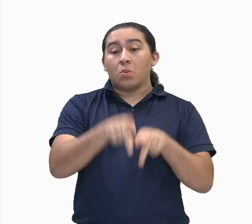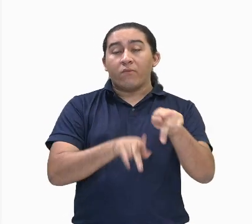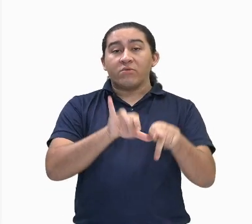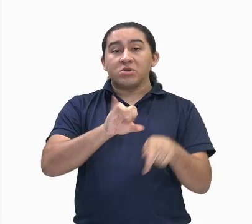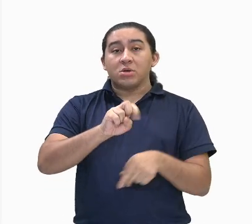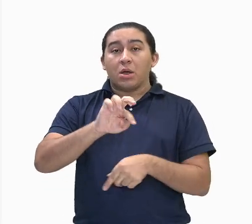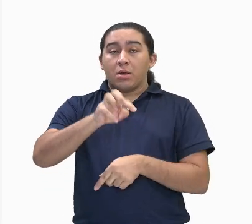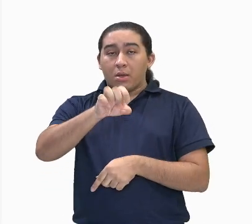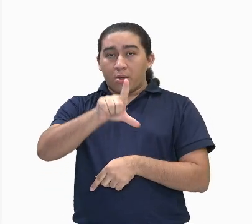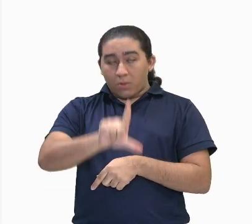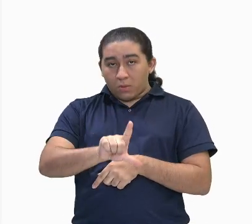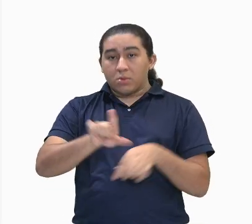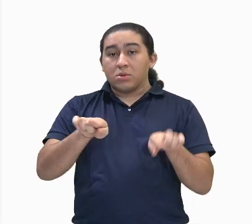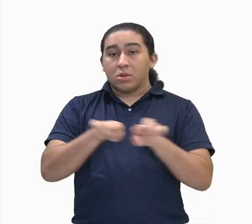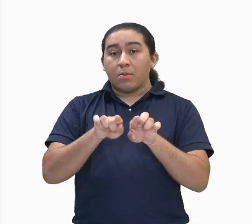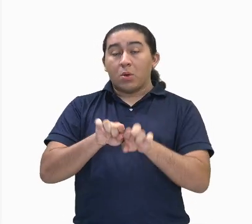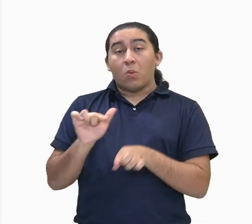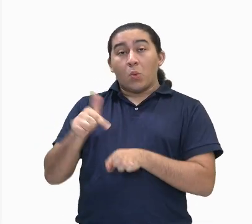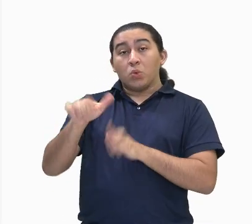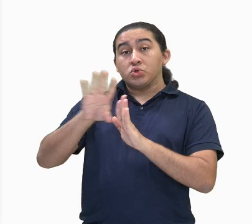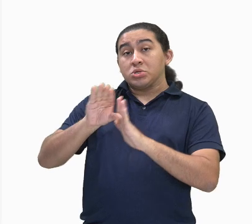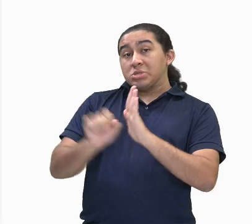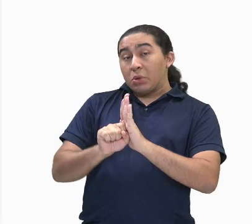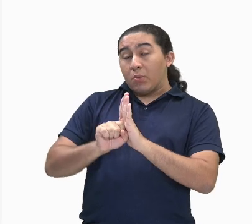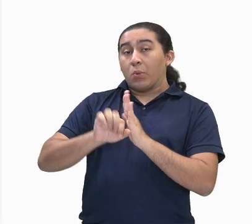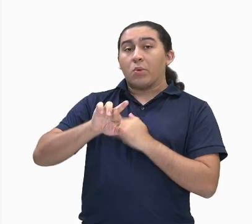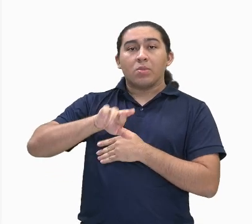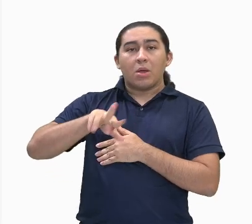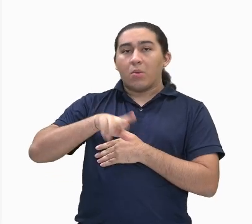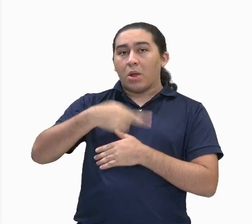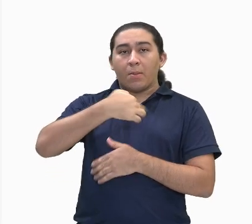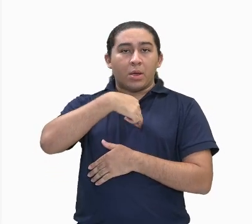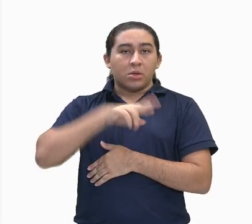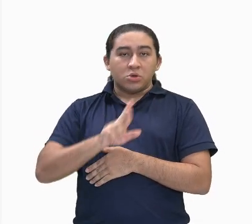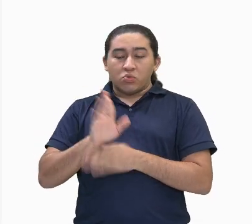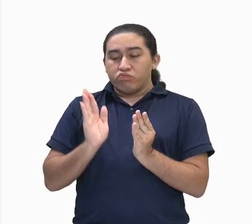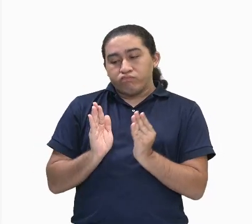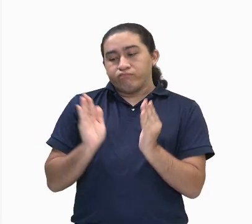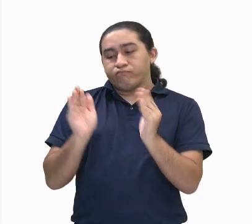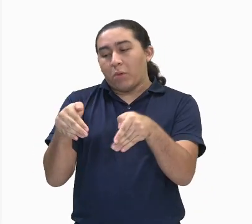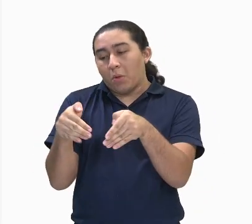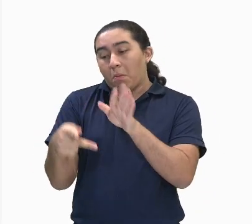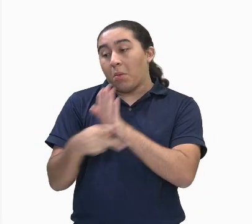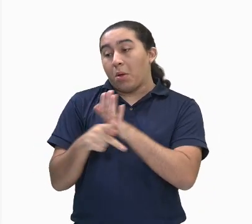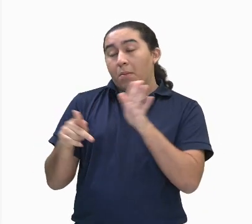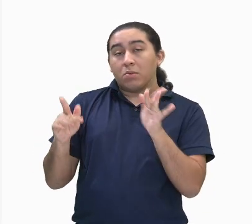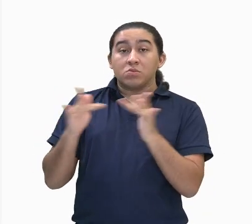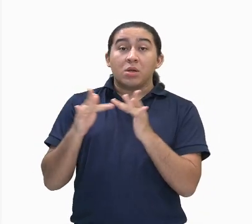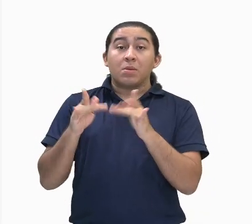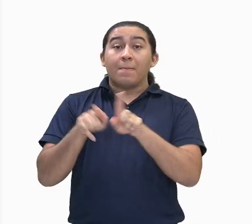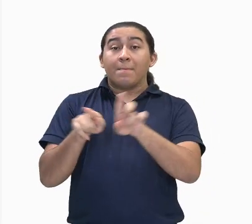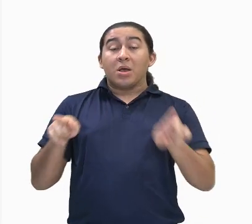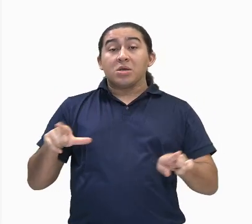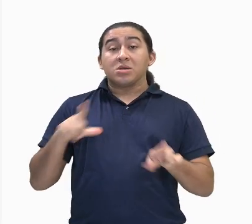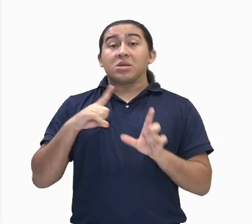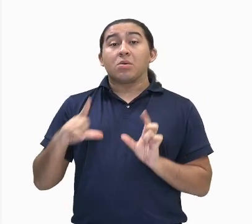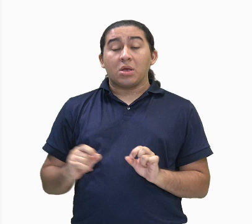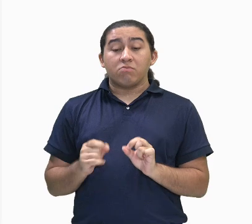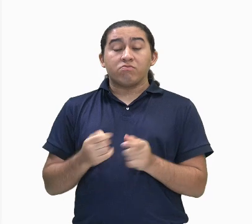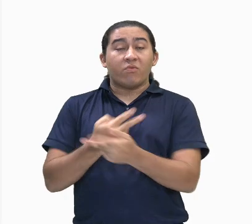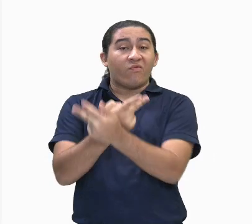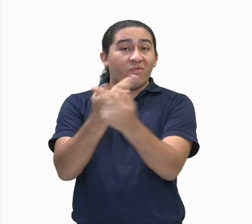temos um outro símbolo que não pertence a uma religião específica, mas que está presente em